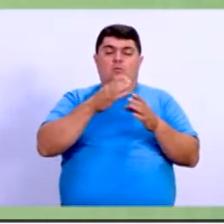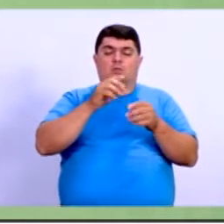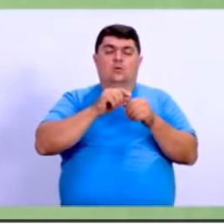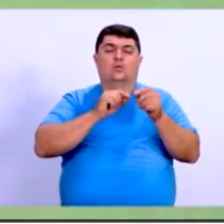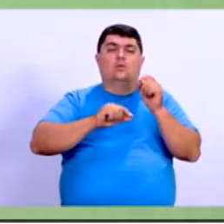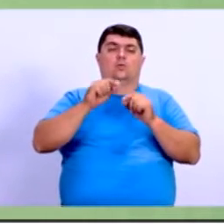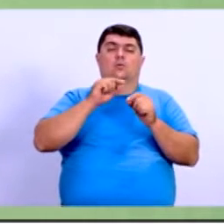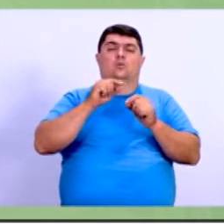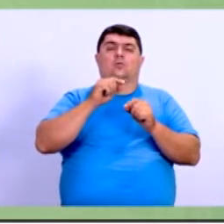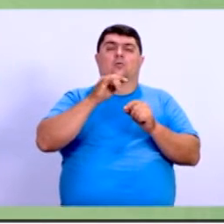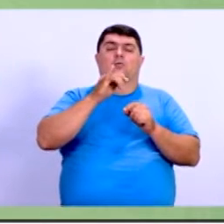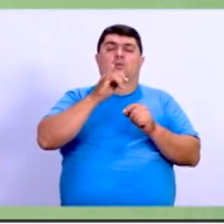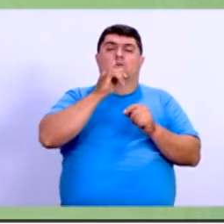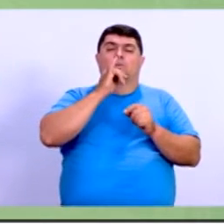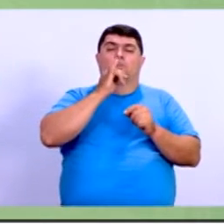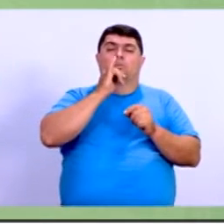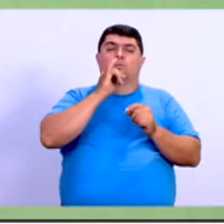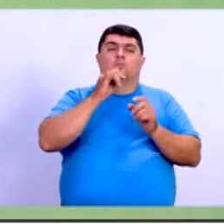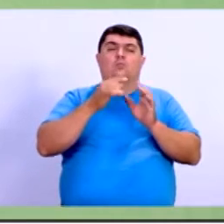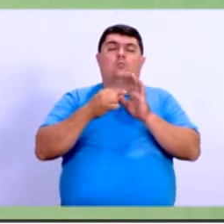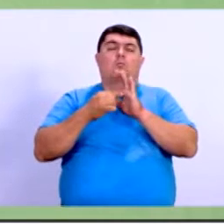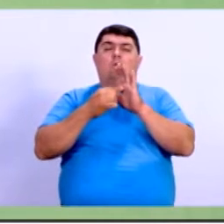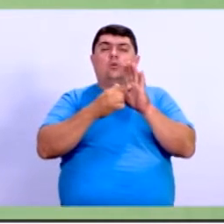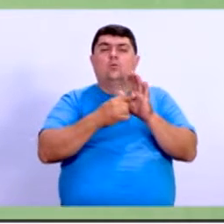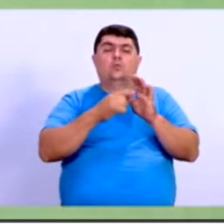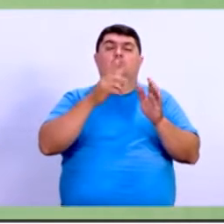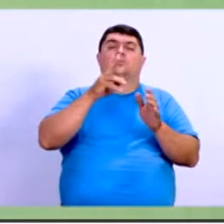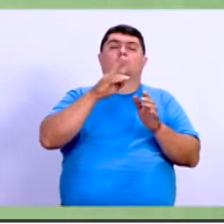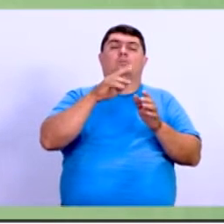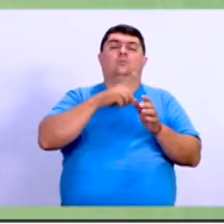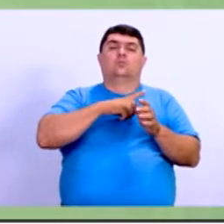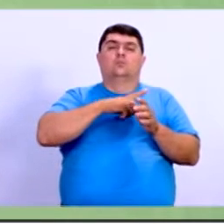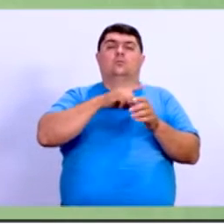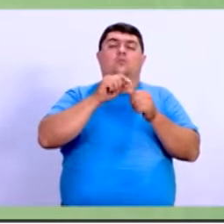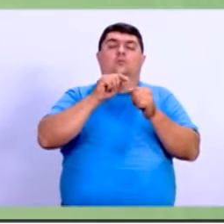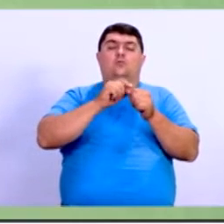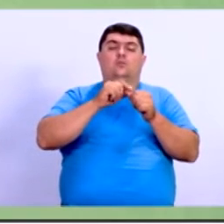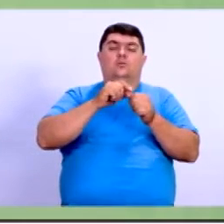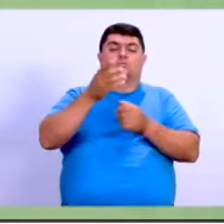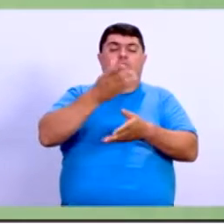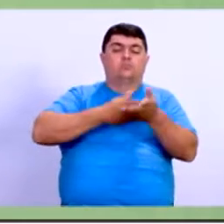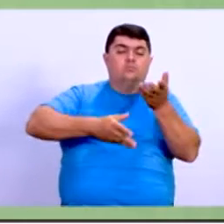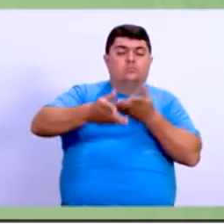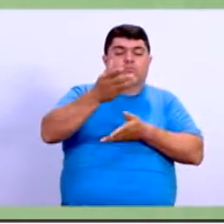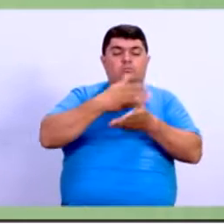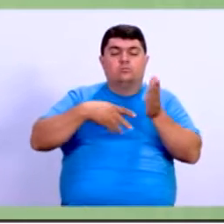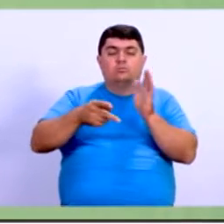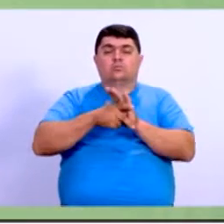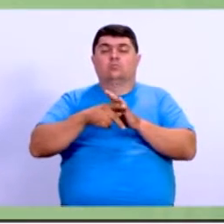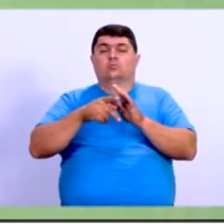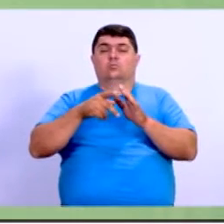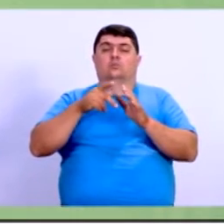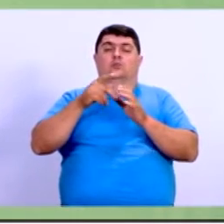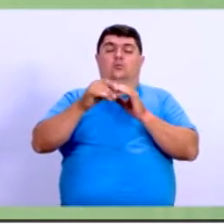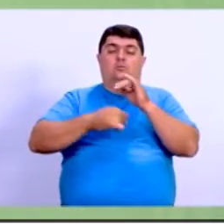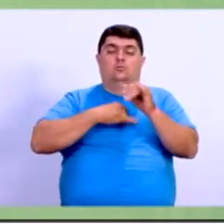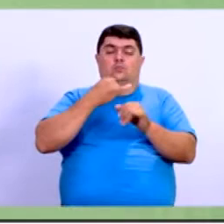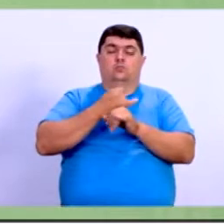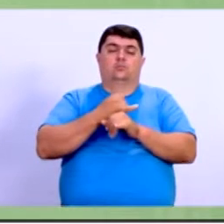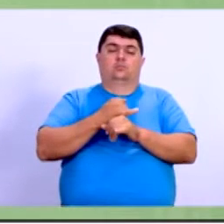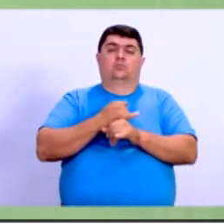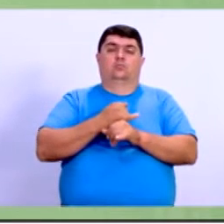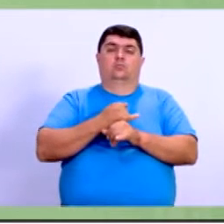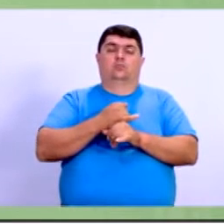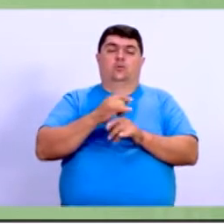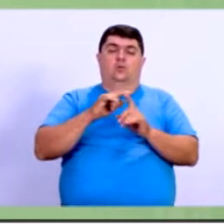é um diagrama que demonstra a interação, ele é um diagrama de interação de objetos em uma situação específica. Logo, eu